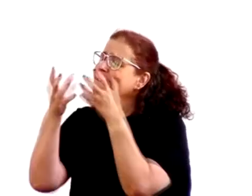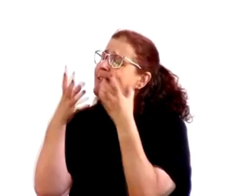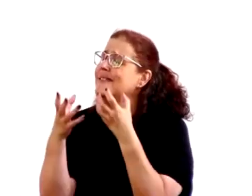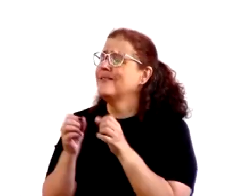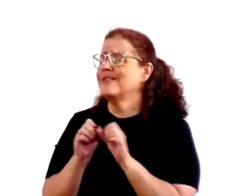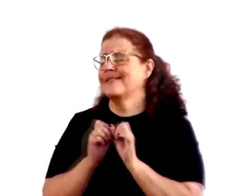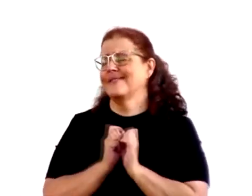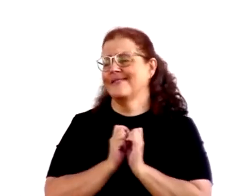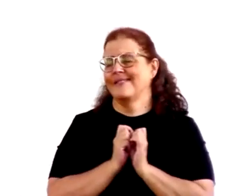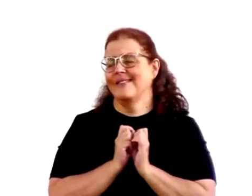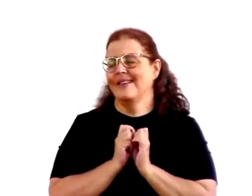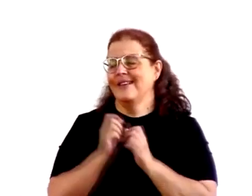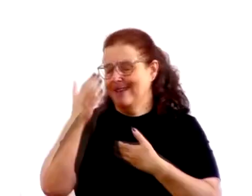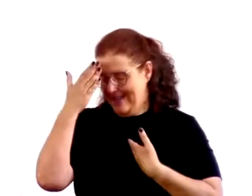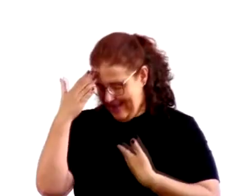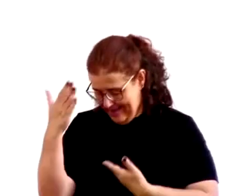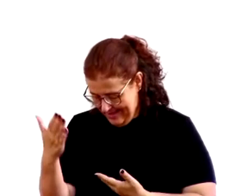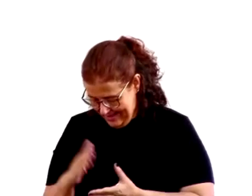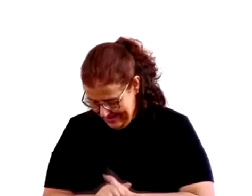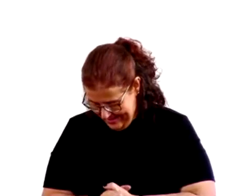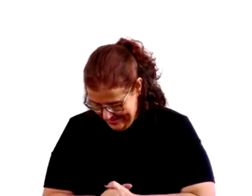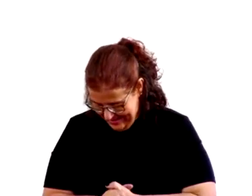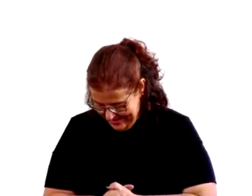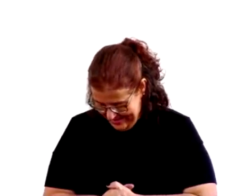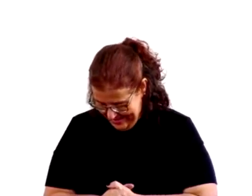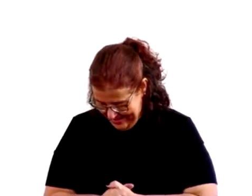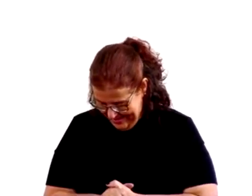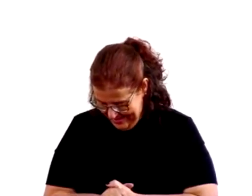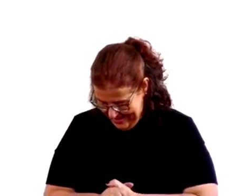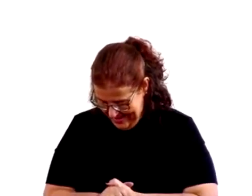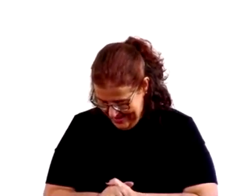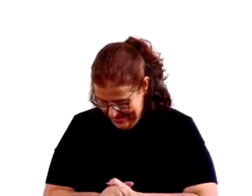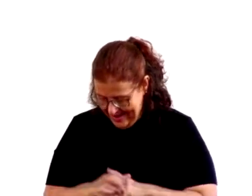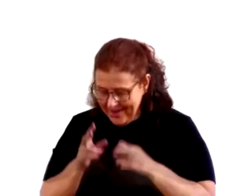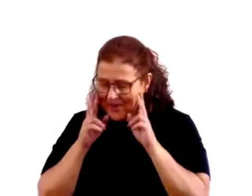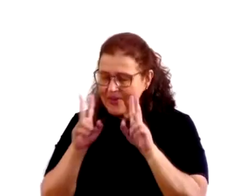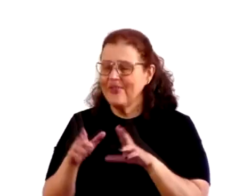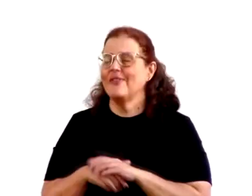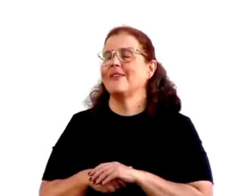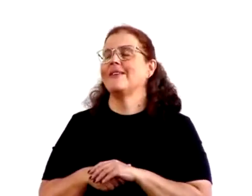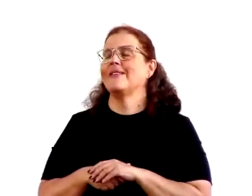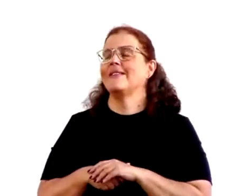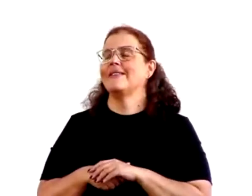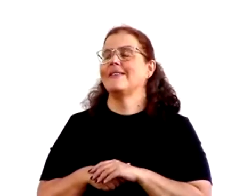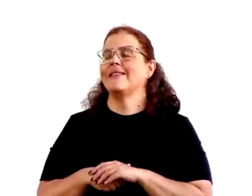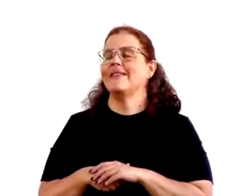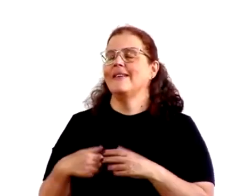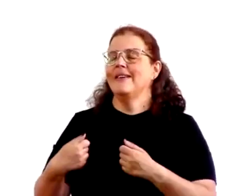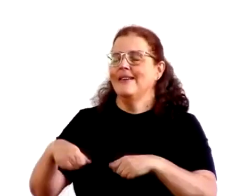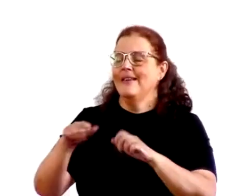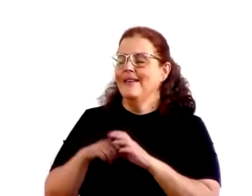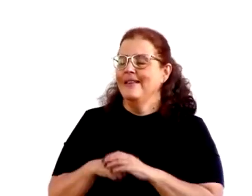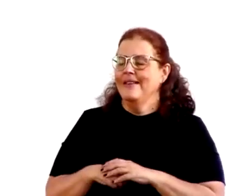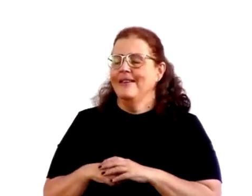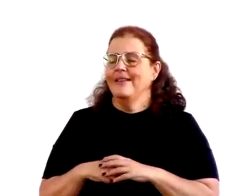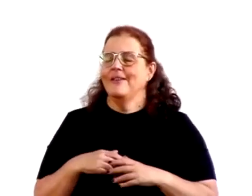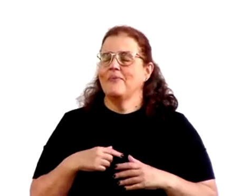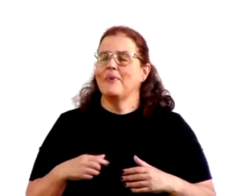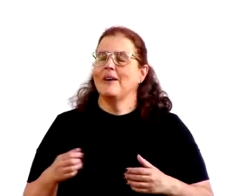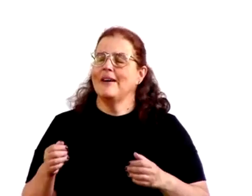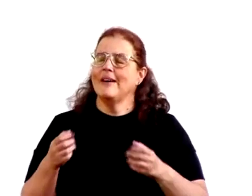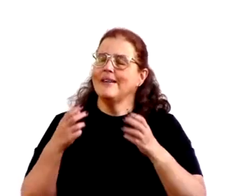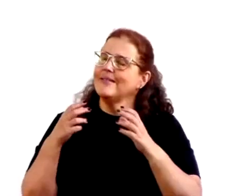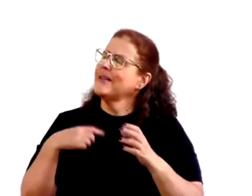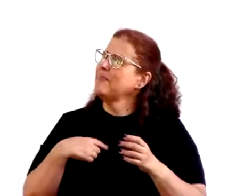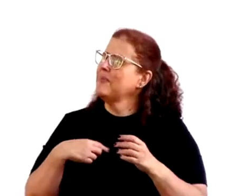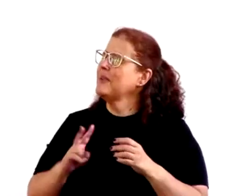ela agradeça pelas provisões. Permita a nossa igreja, Senhor, uma conversão constante a Ti,